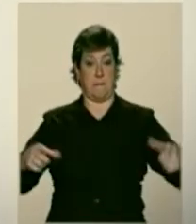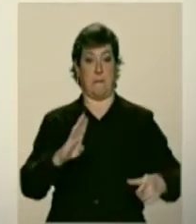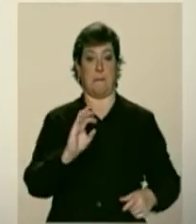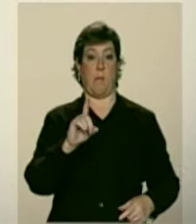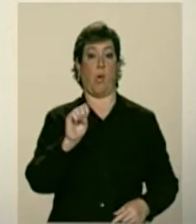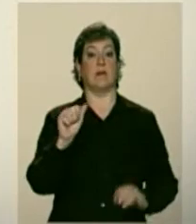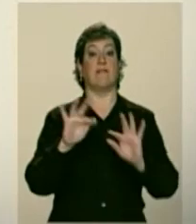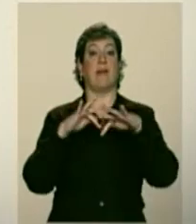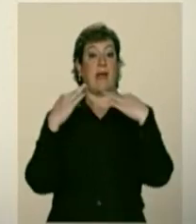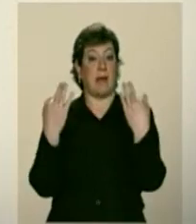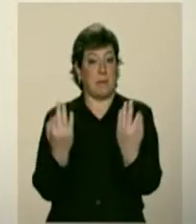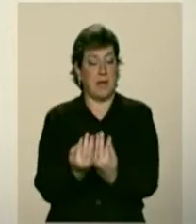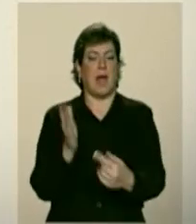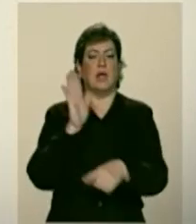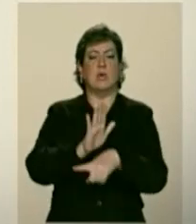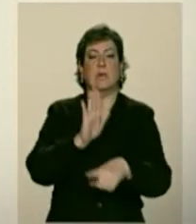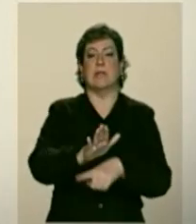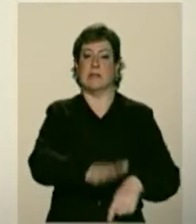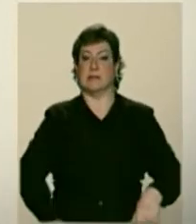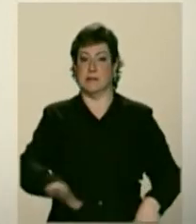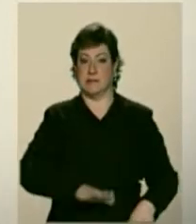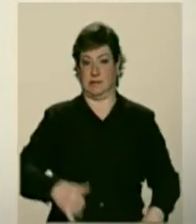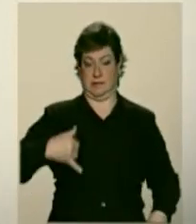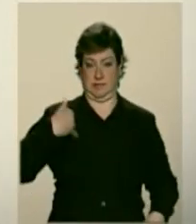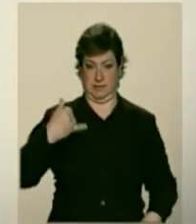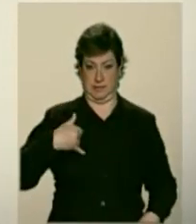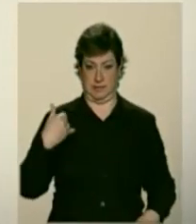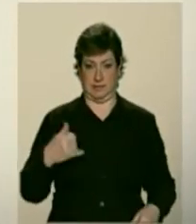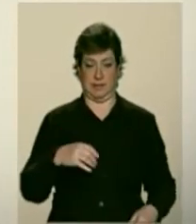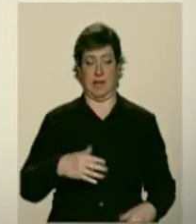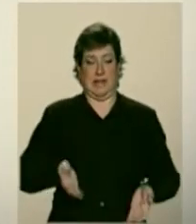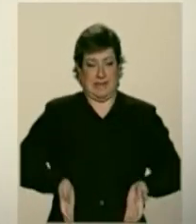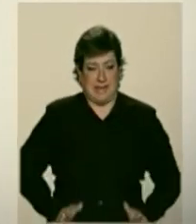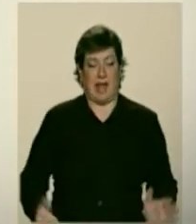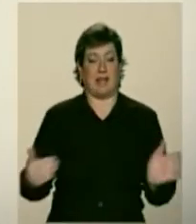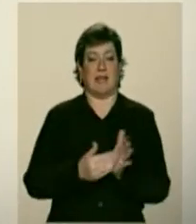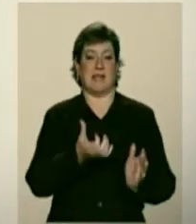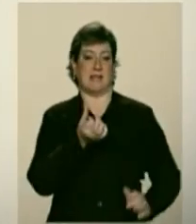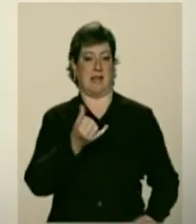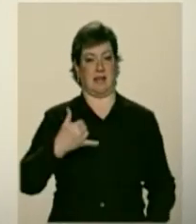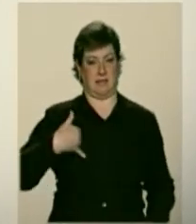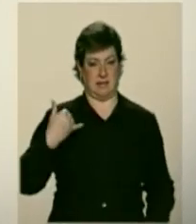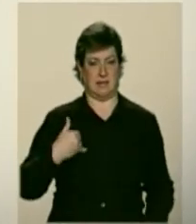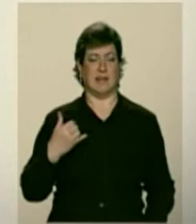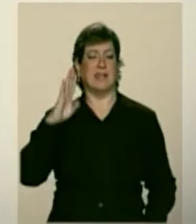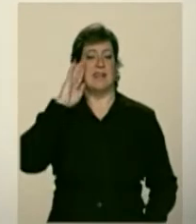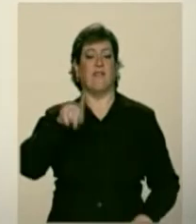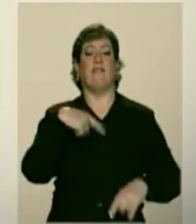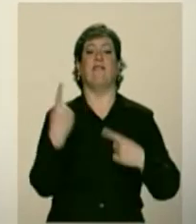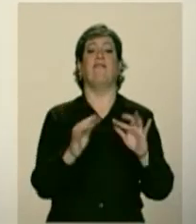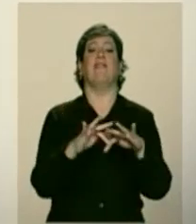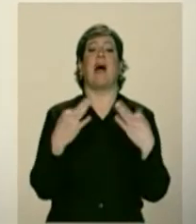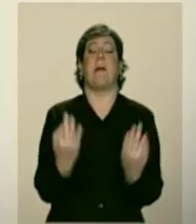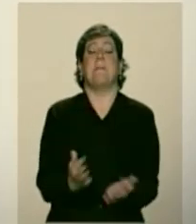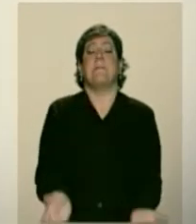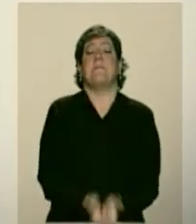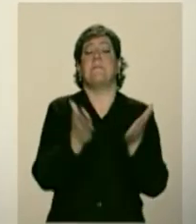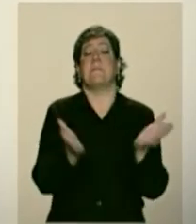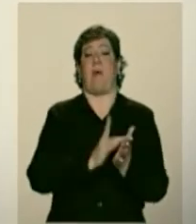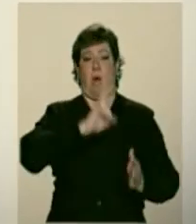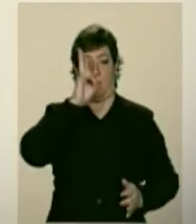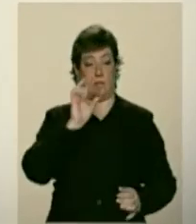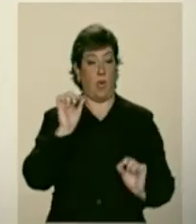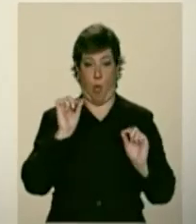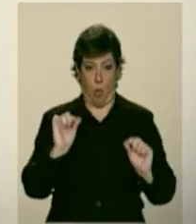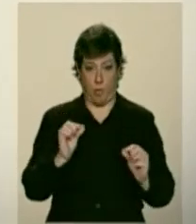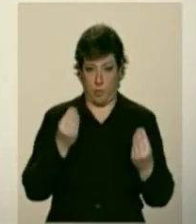para beneficiar as crianças de 0 a 6 anos das famílias extremamente pobres. Vai funcionar assim,